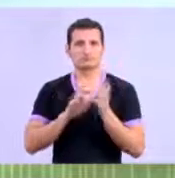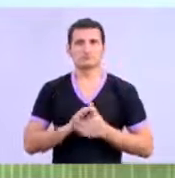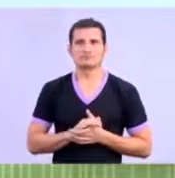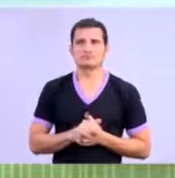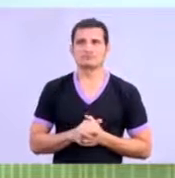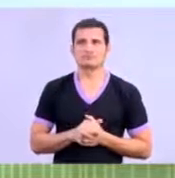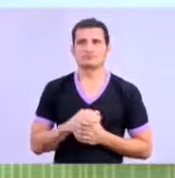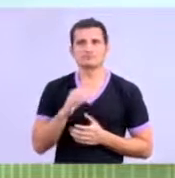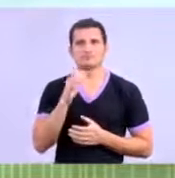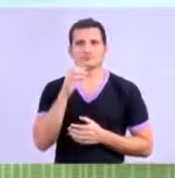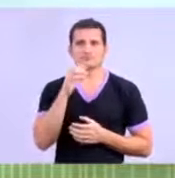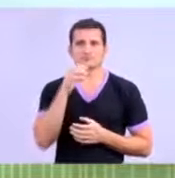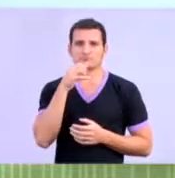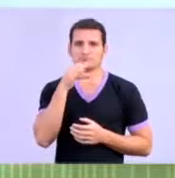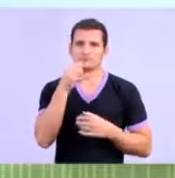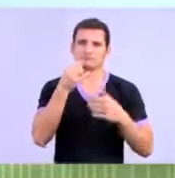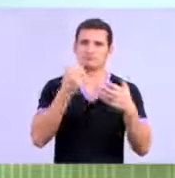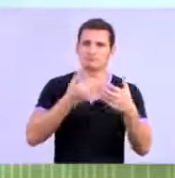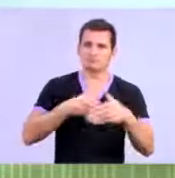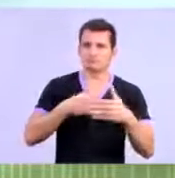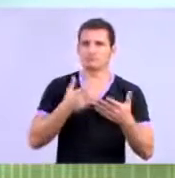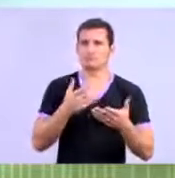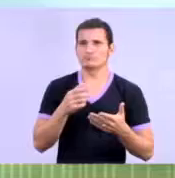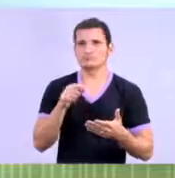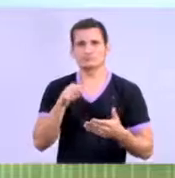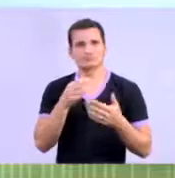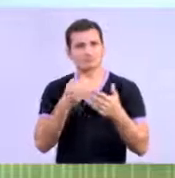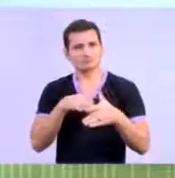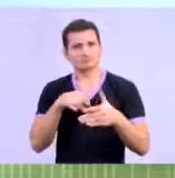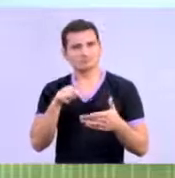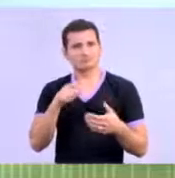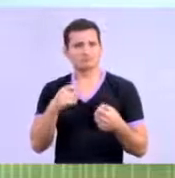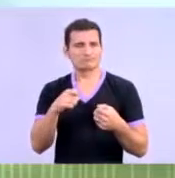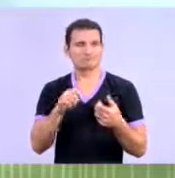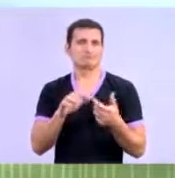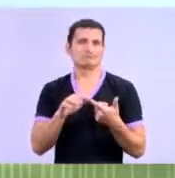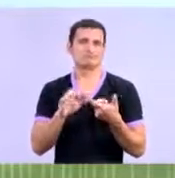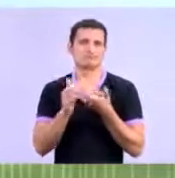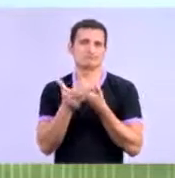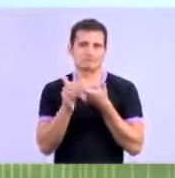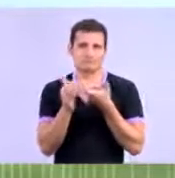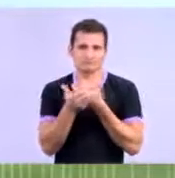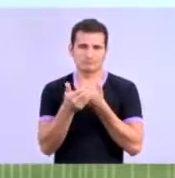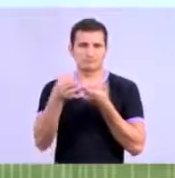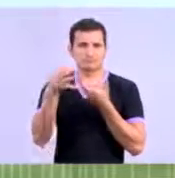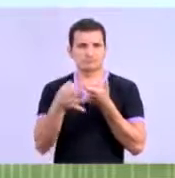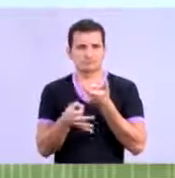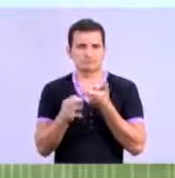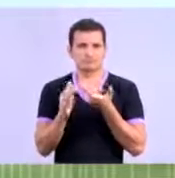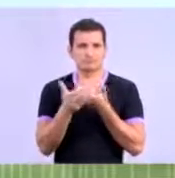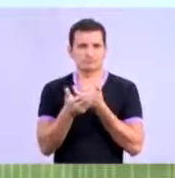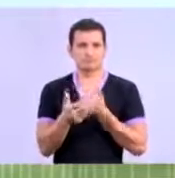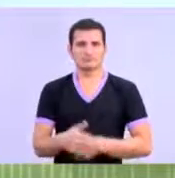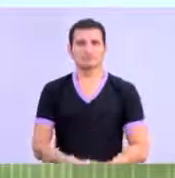se a gente for fazer uma prova, as provas exigem a terminologia de maneira correta.